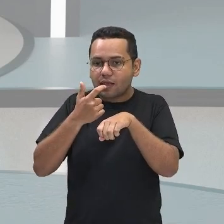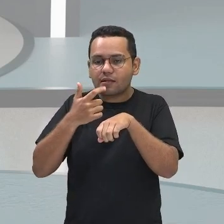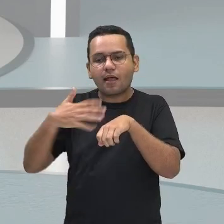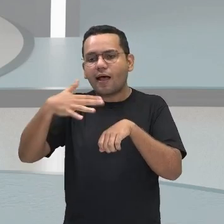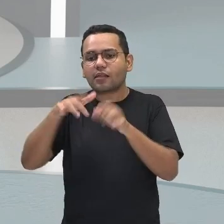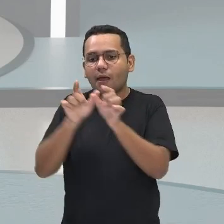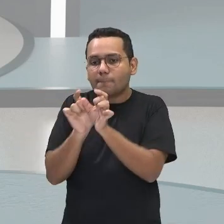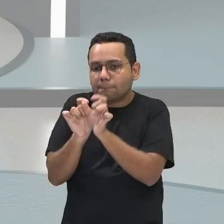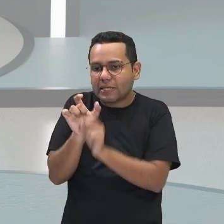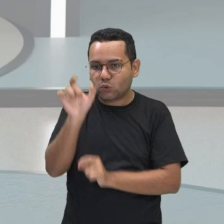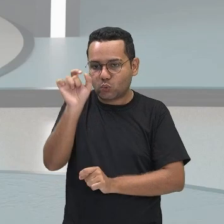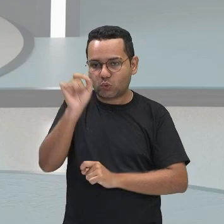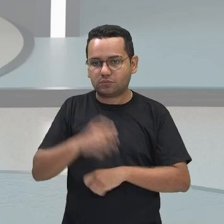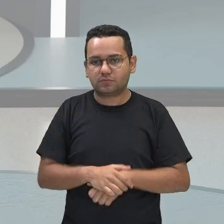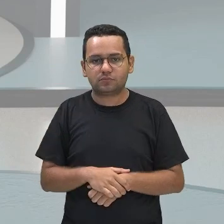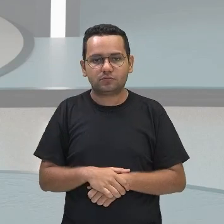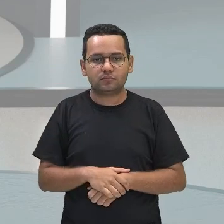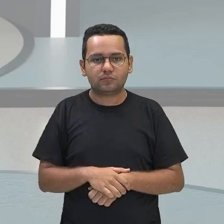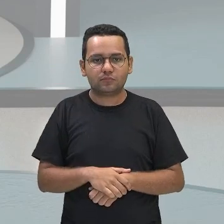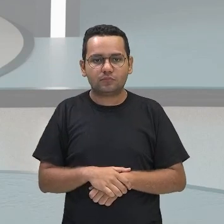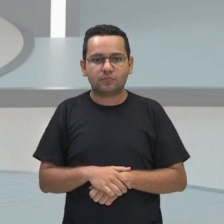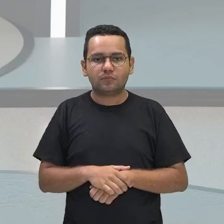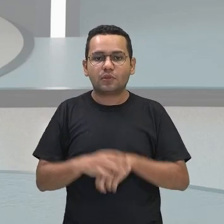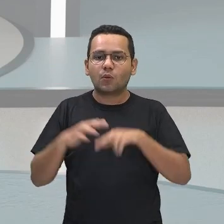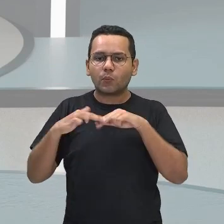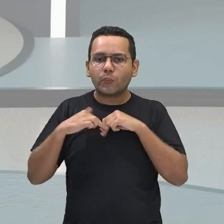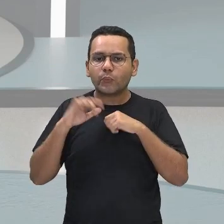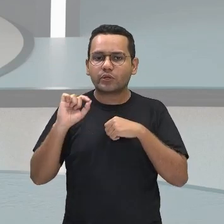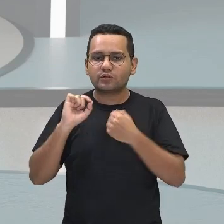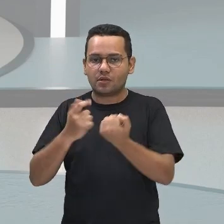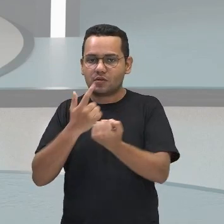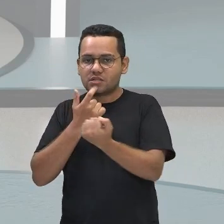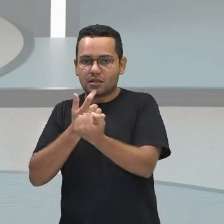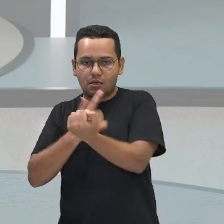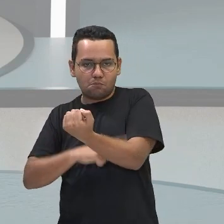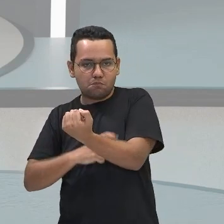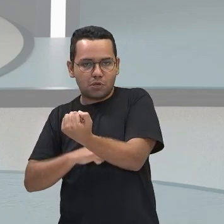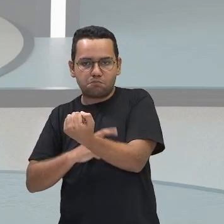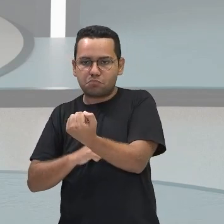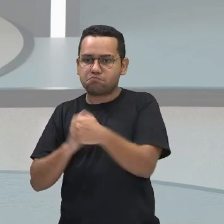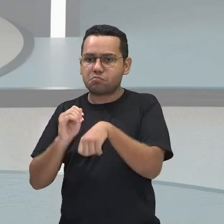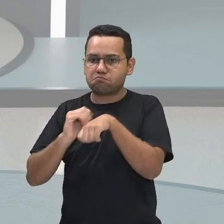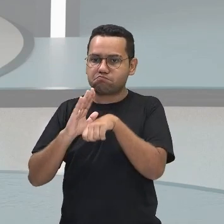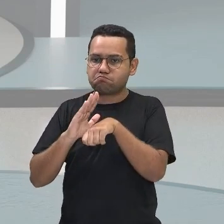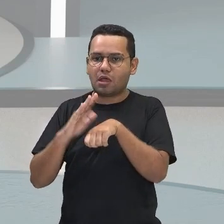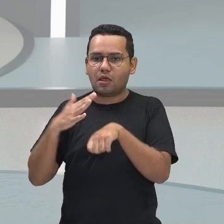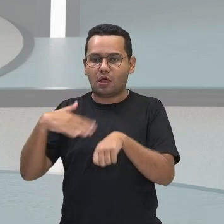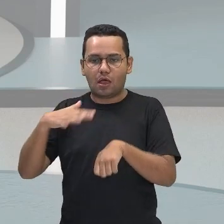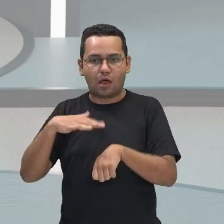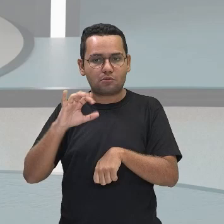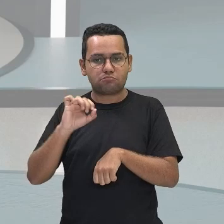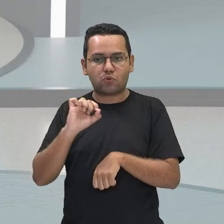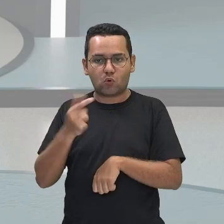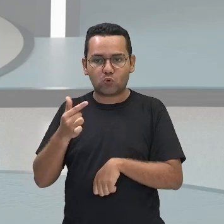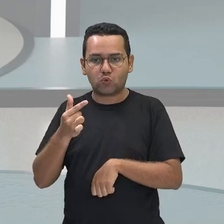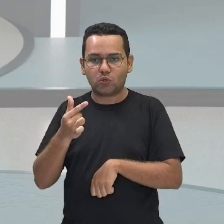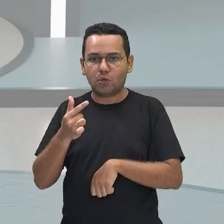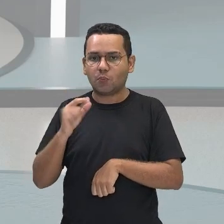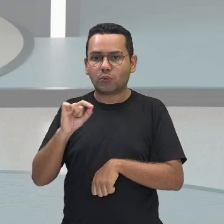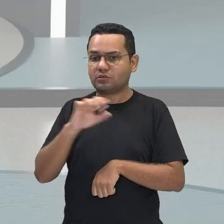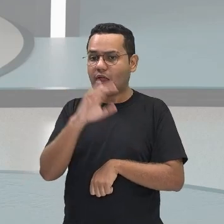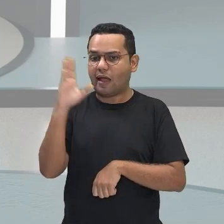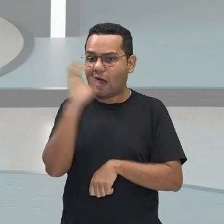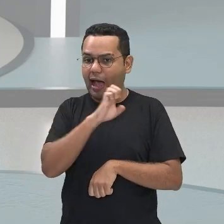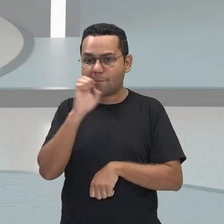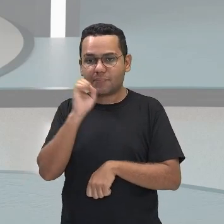aumenta a capacidade do sangue de transportar oxigênio. Então, a oxigenação no seu corpo fica